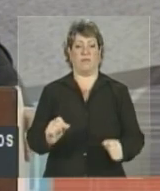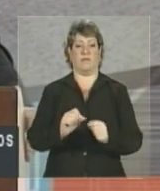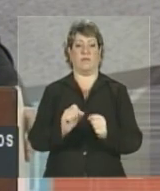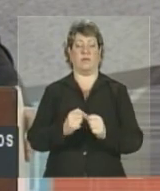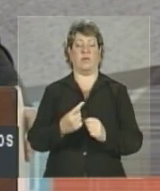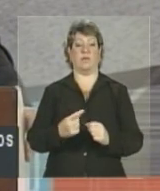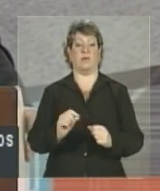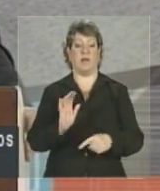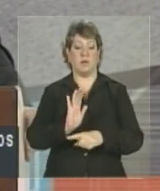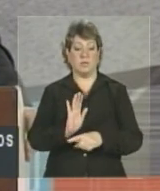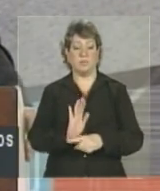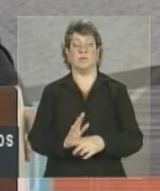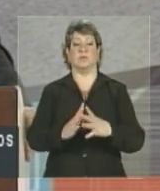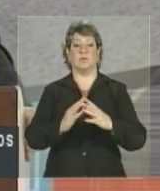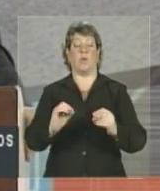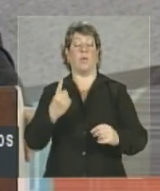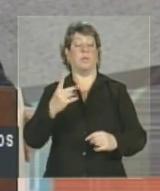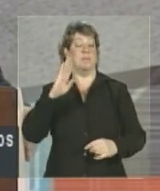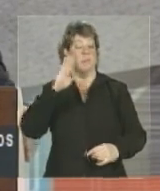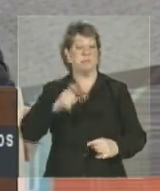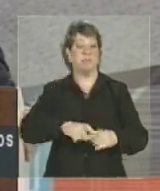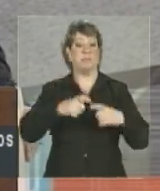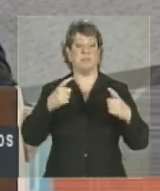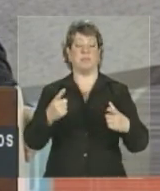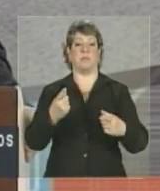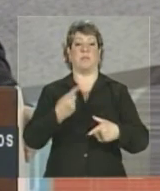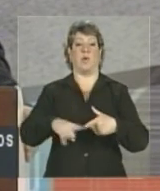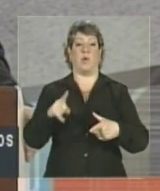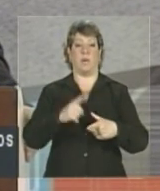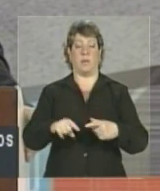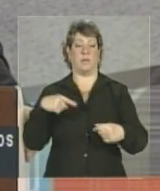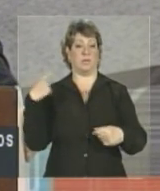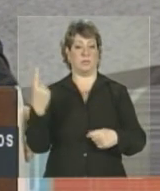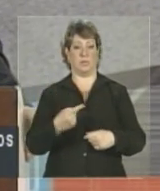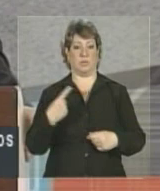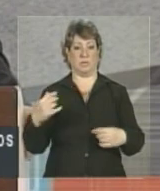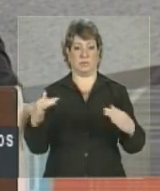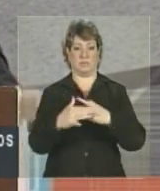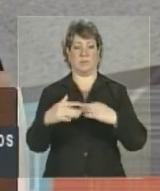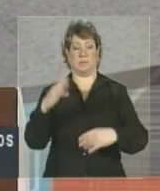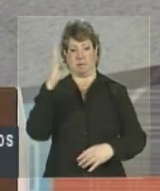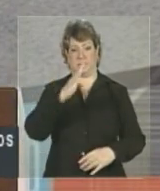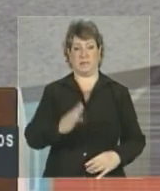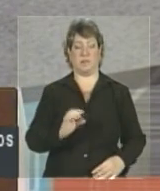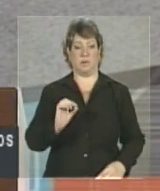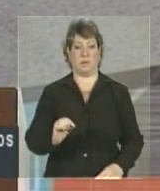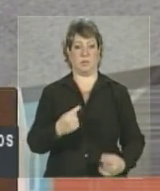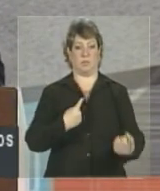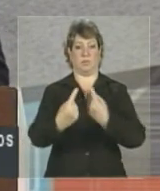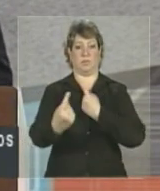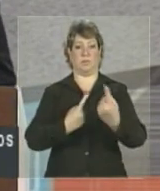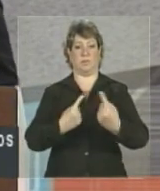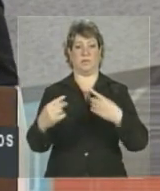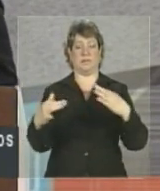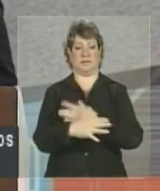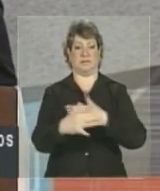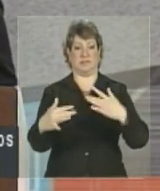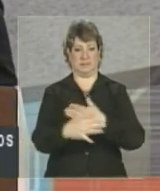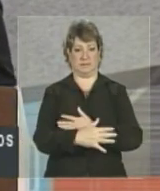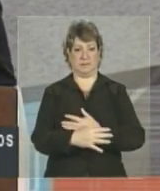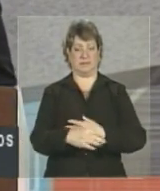problemas das grandes cidades brasileiras, a mobilidade urbana. por sua